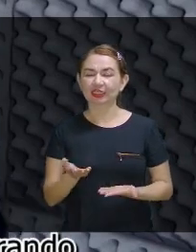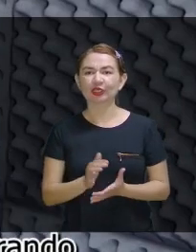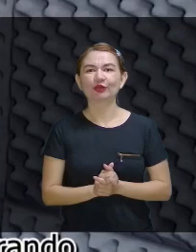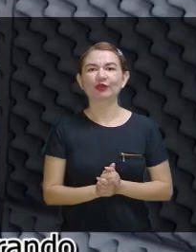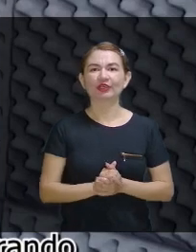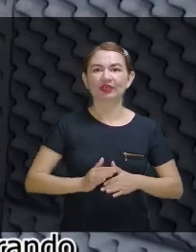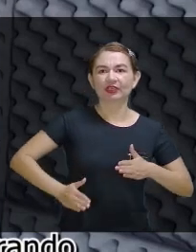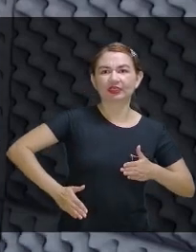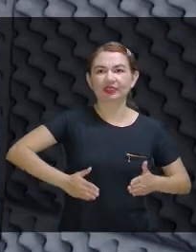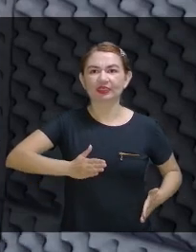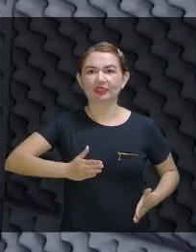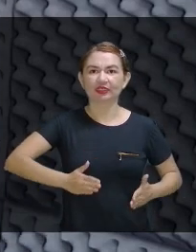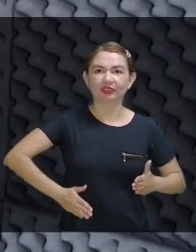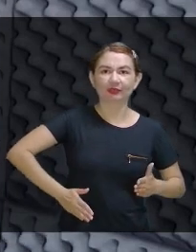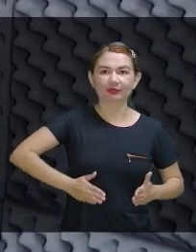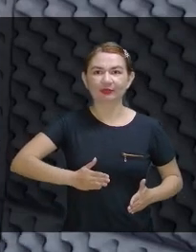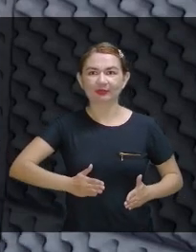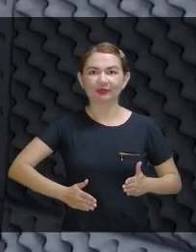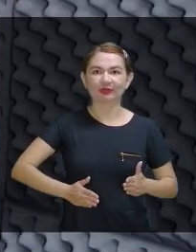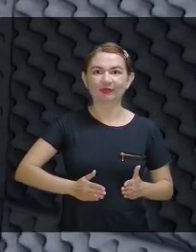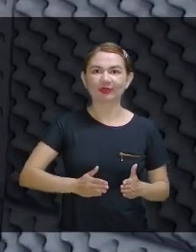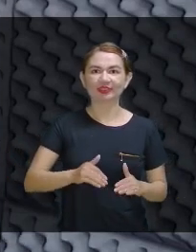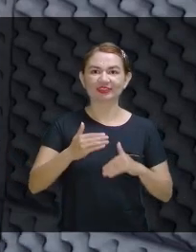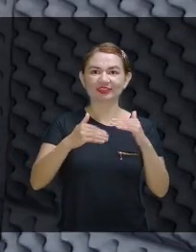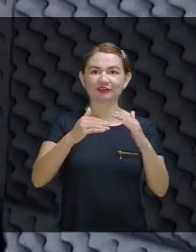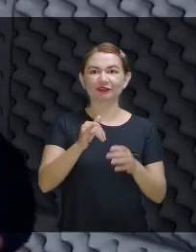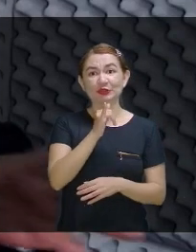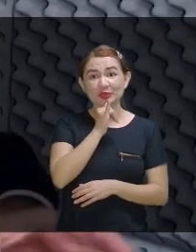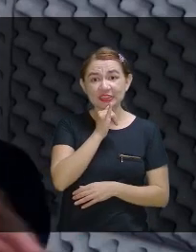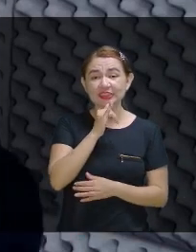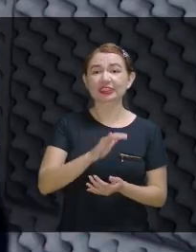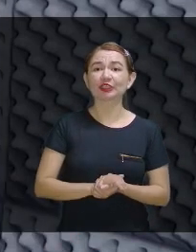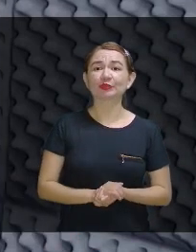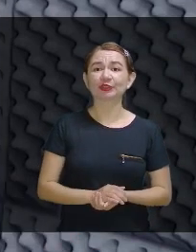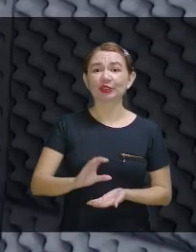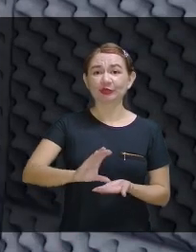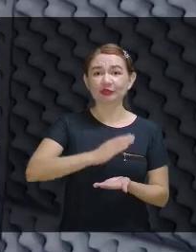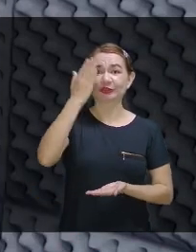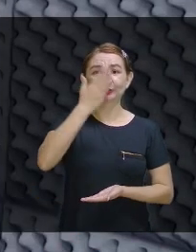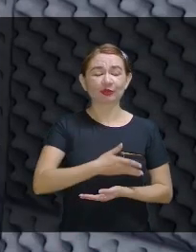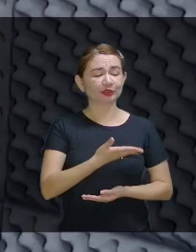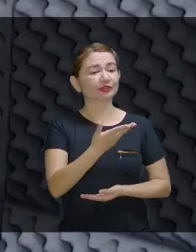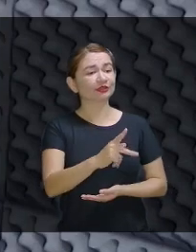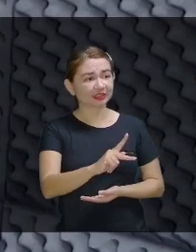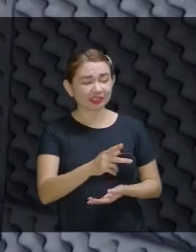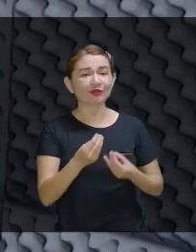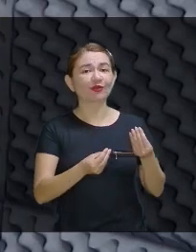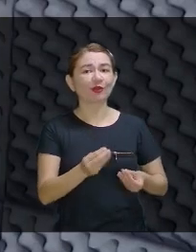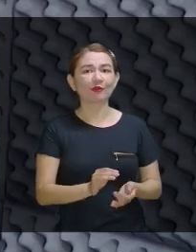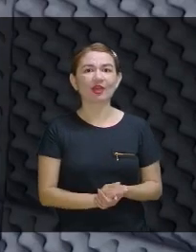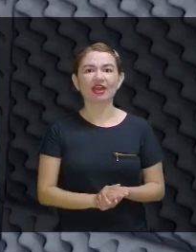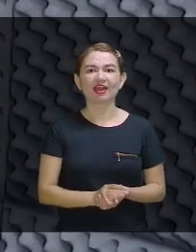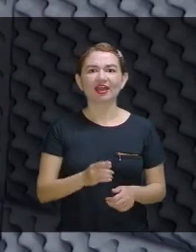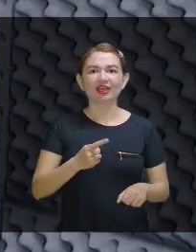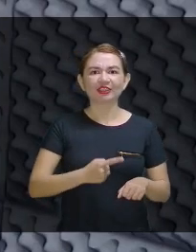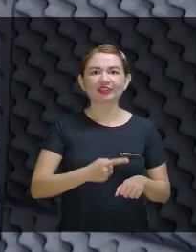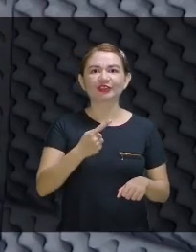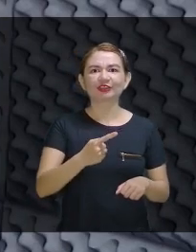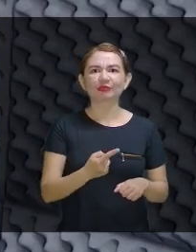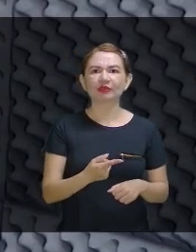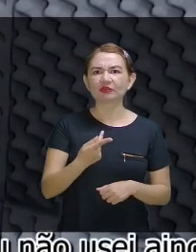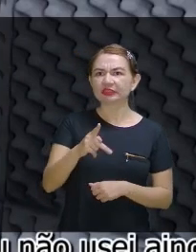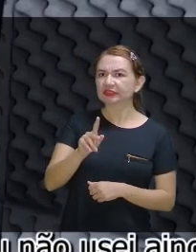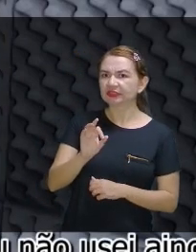está separando documentos na prestação de contas. No seu tribunal, como funciona? Ah, nós descobrimos aquele outro. No seu não é assim?